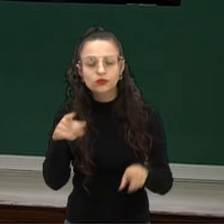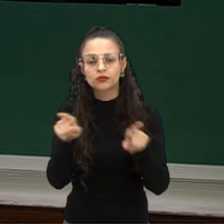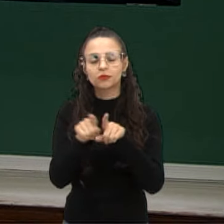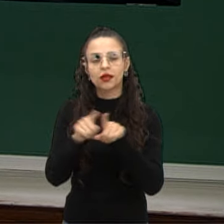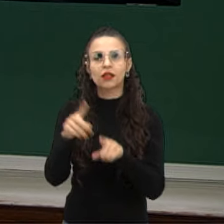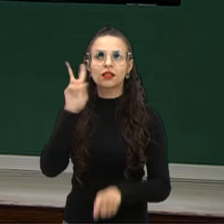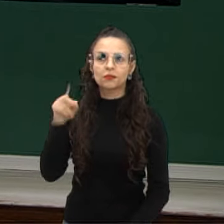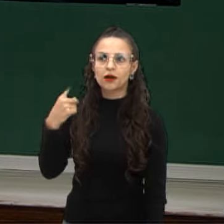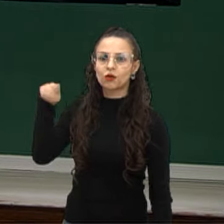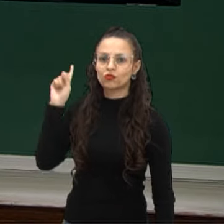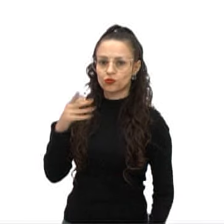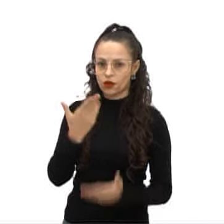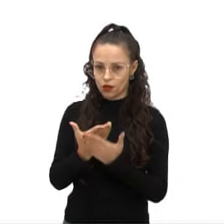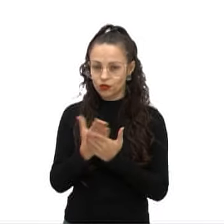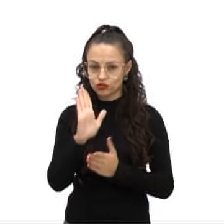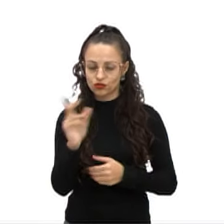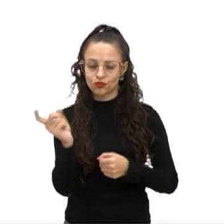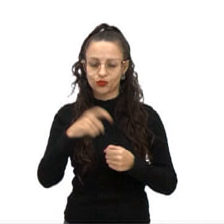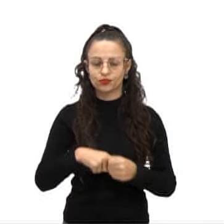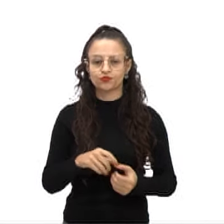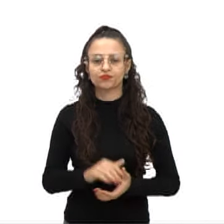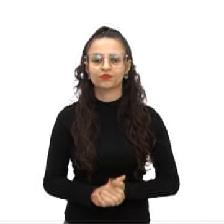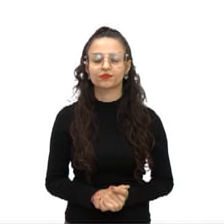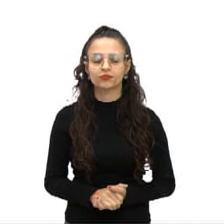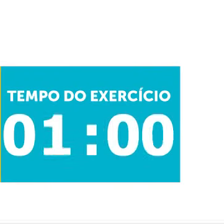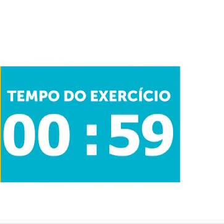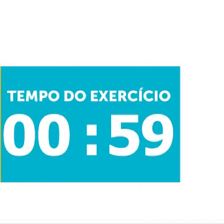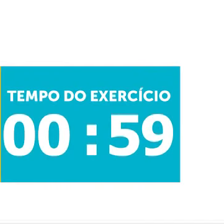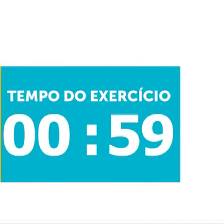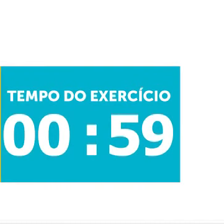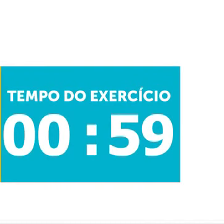das outras aulas, a gente já volta.